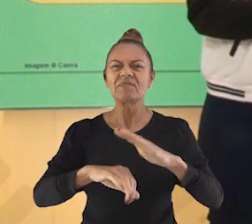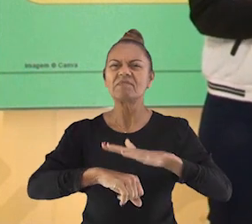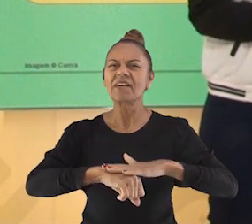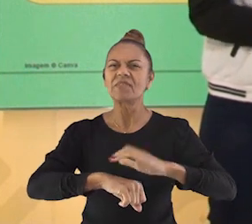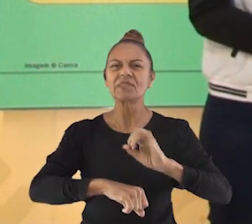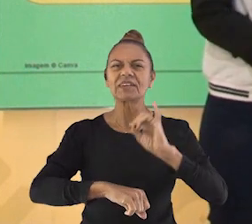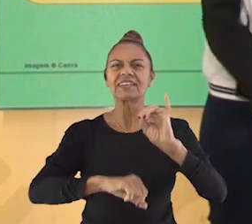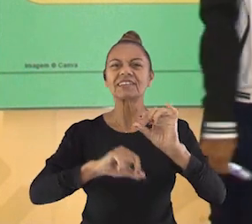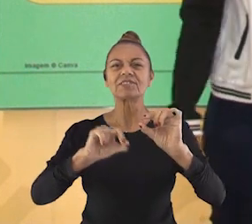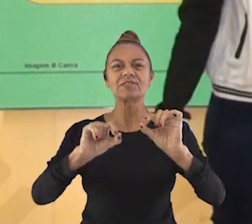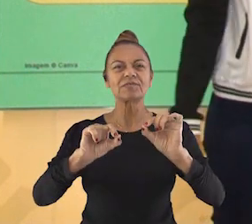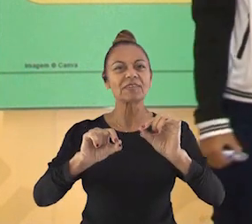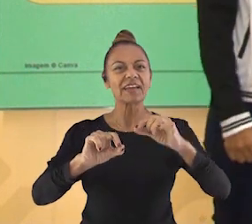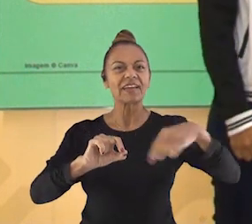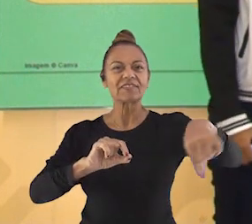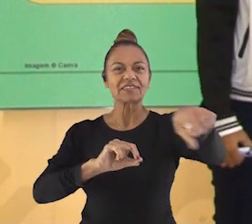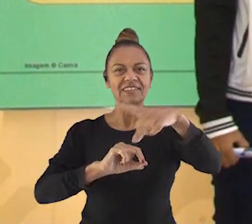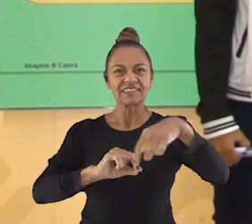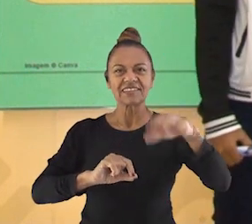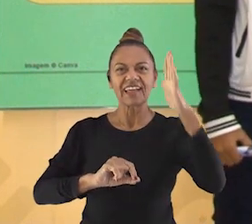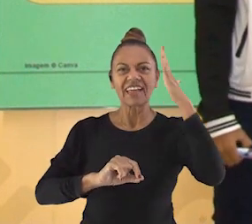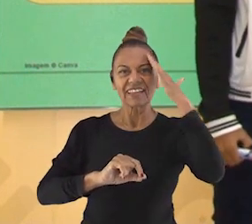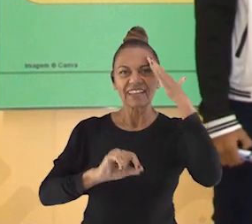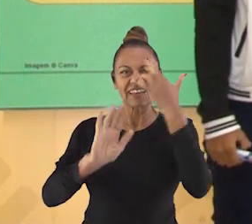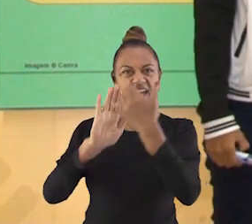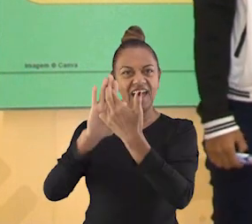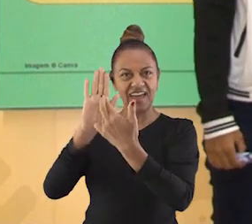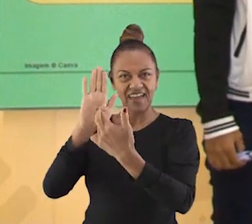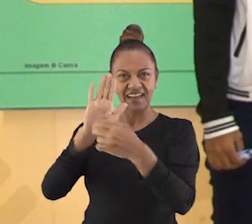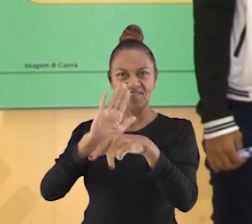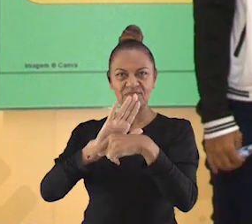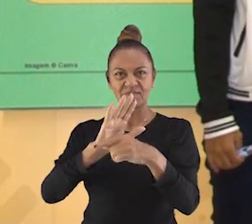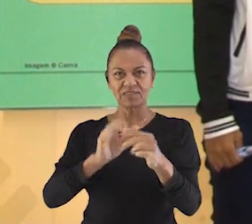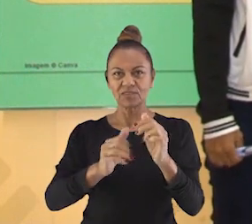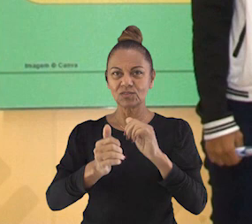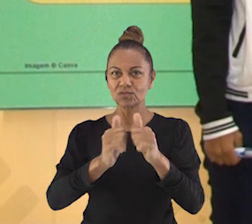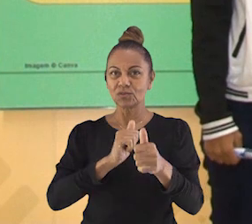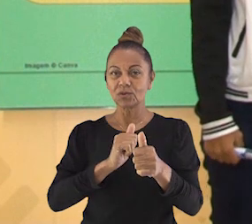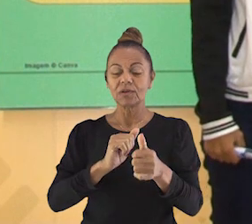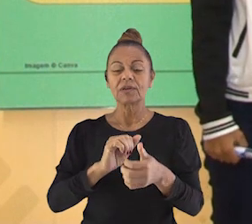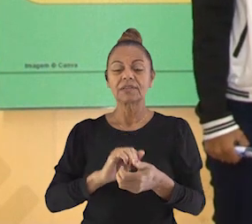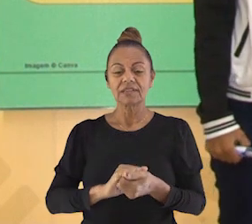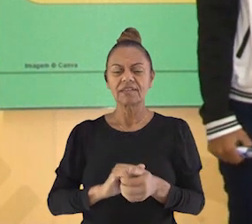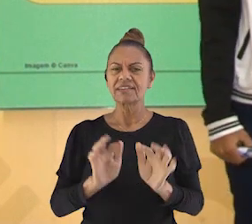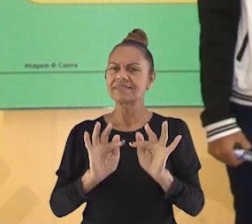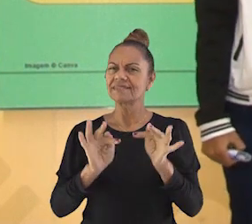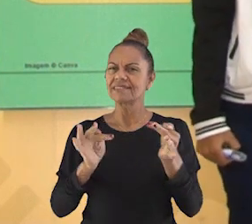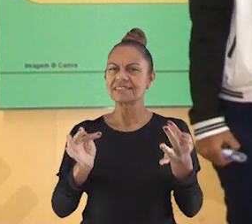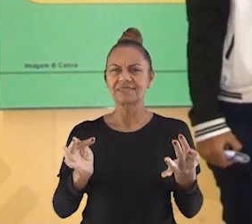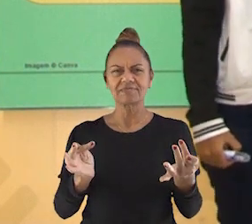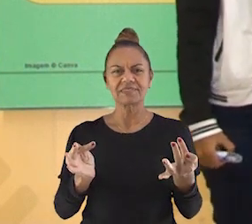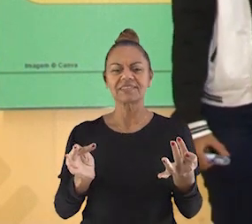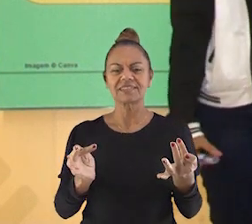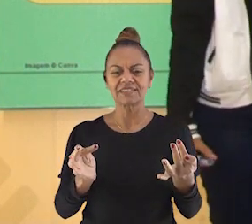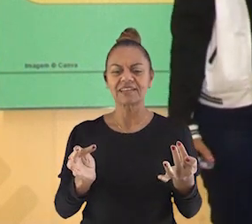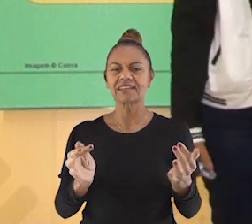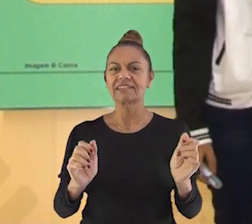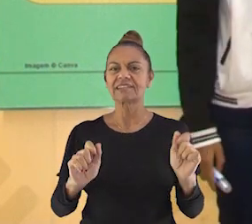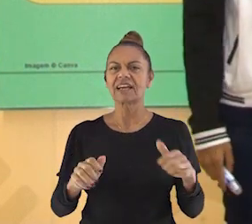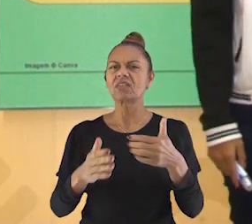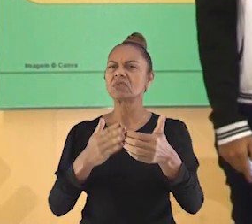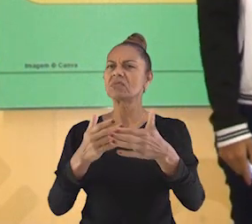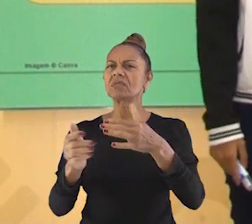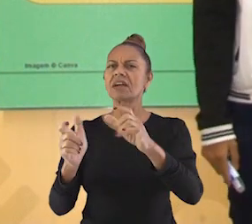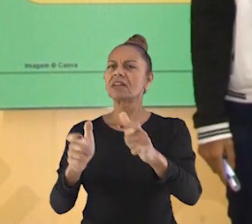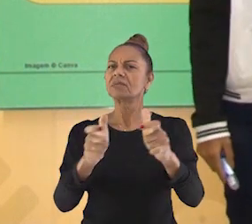vocês entenderem as regras do jogo, não é mesmo? Gostaram do jogo dos pontinhos? Ele é super divertido. E as